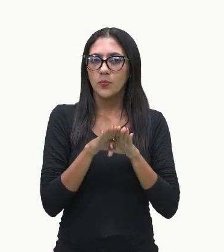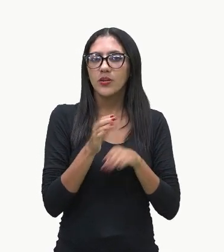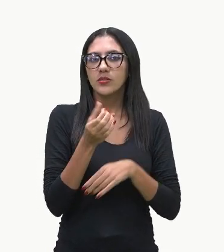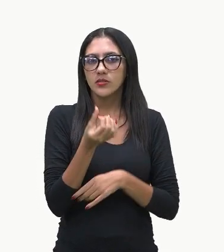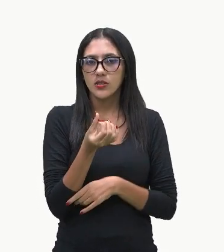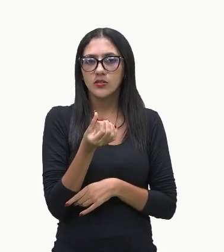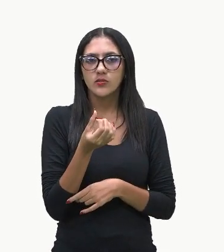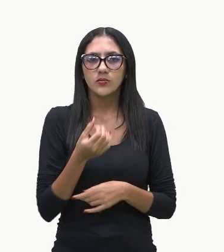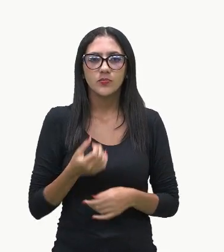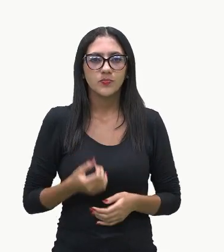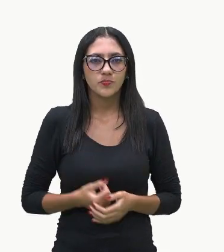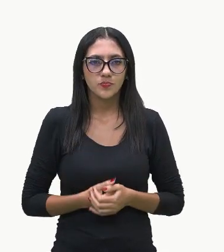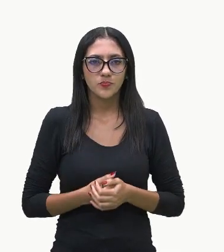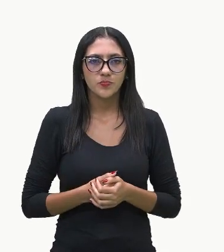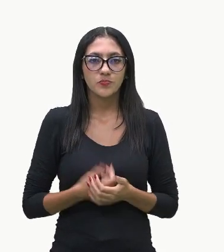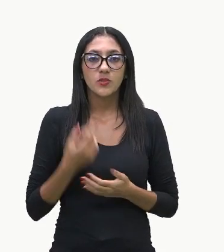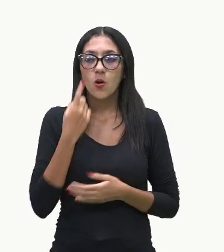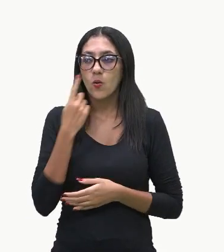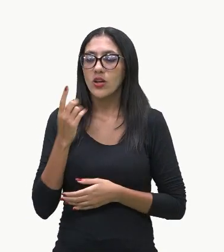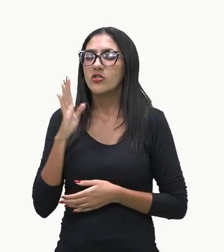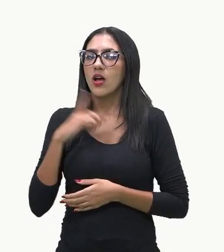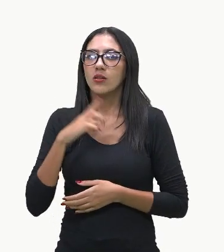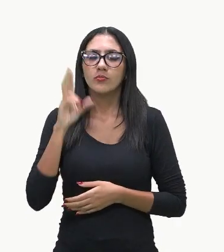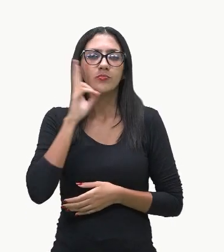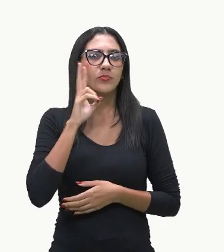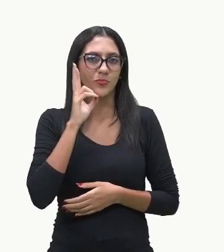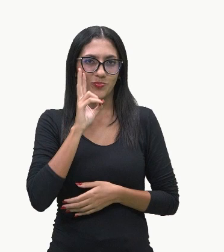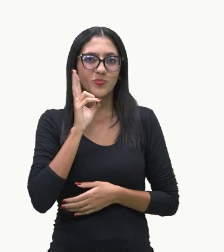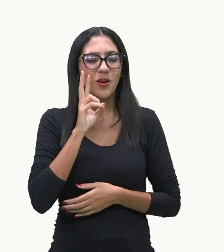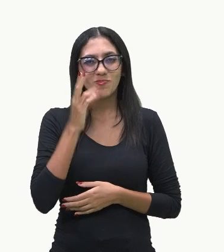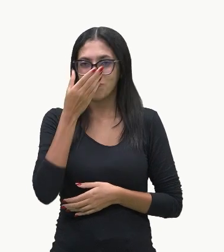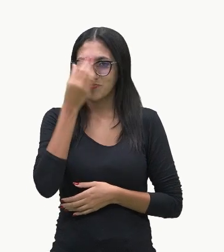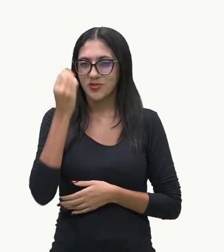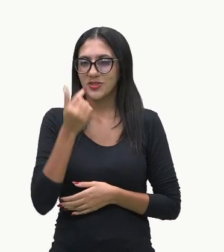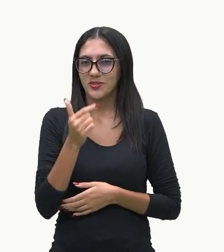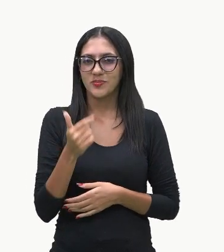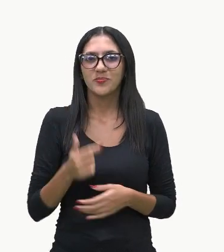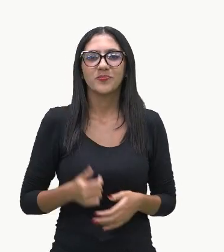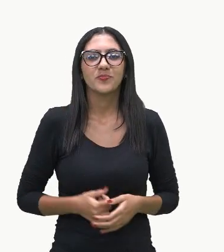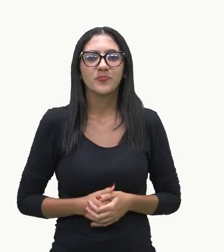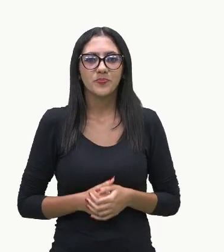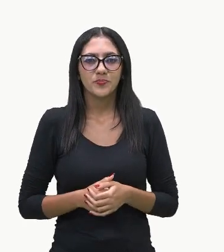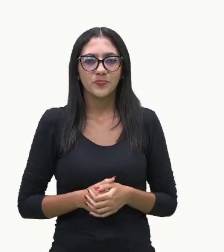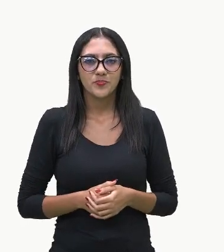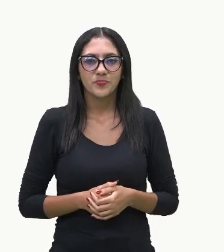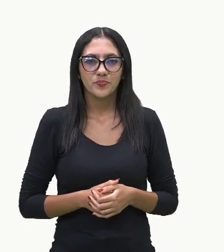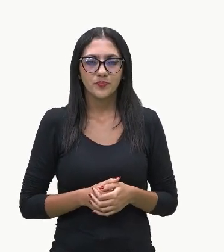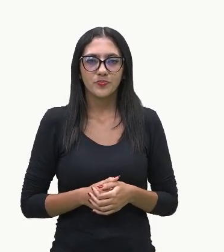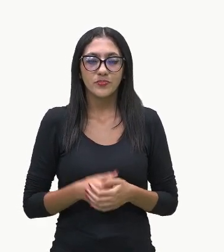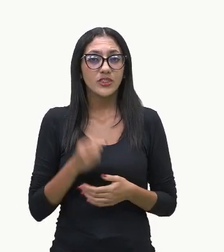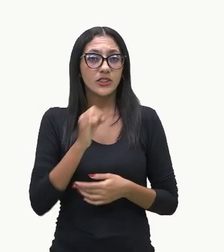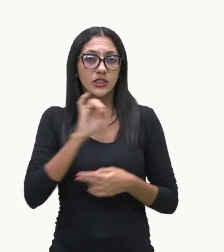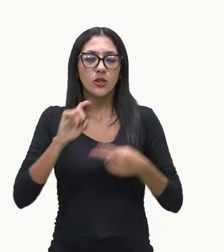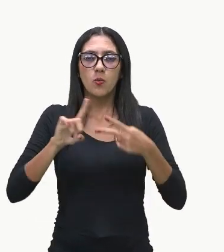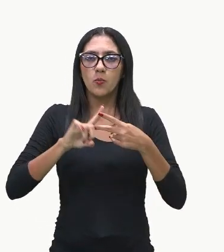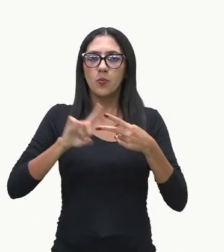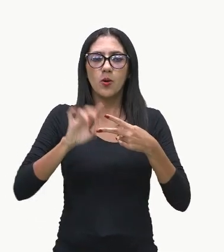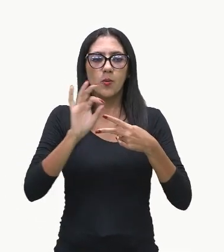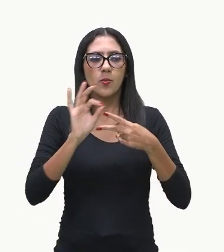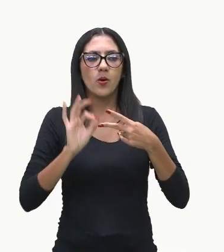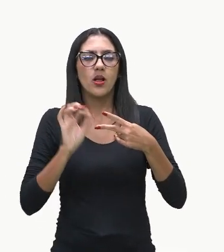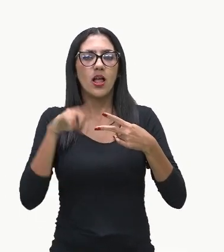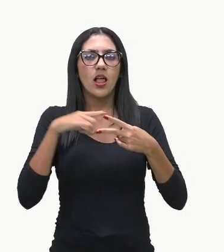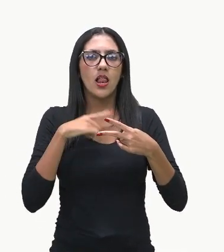Pronto, essa relação você não vai mais esquecer. Em um polígono aí, certo? Se ele tem N lados,